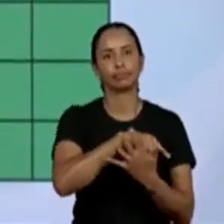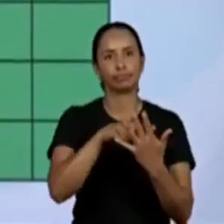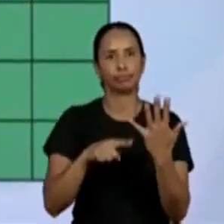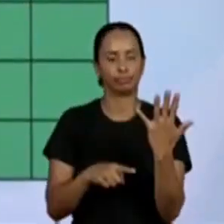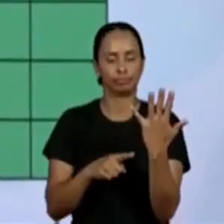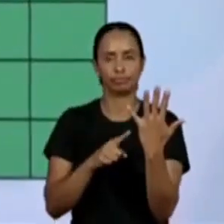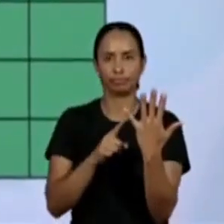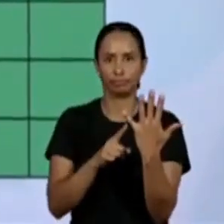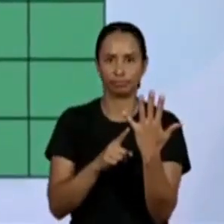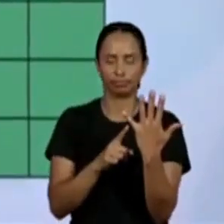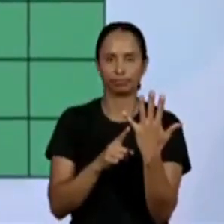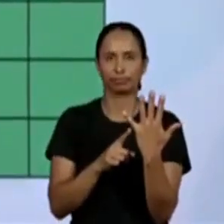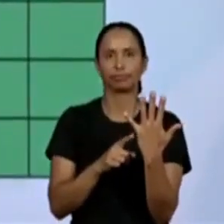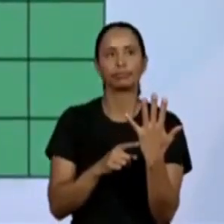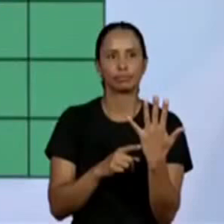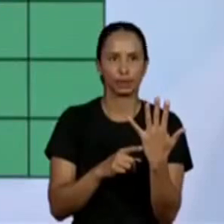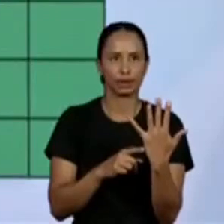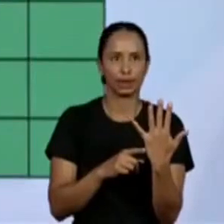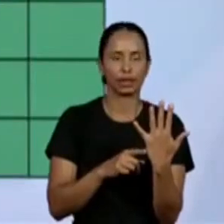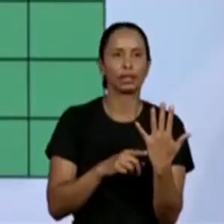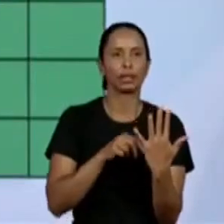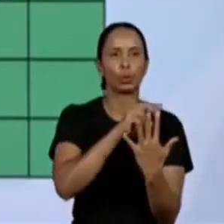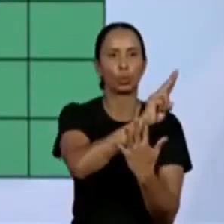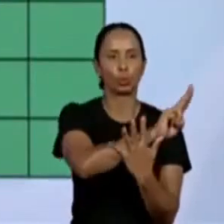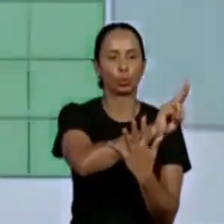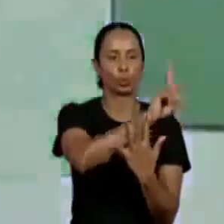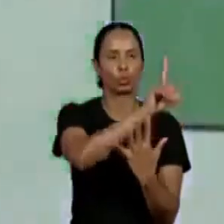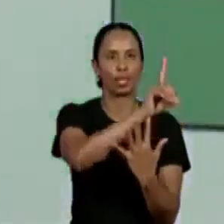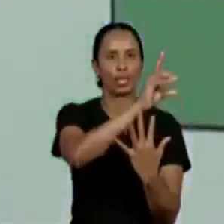por último, aí o número da linha,